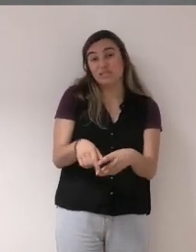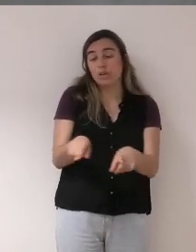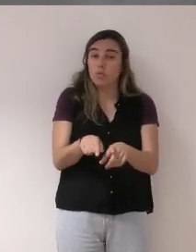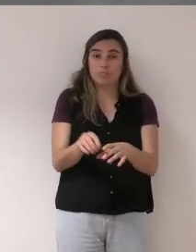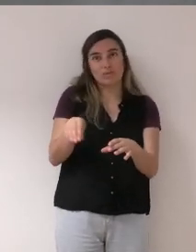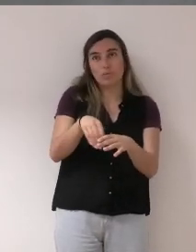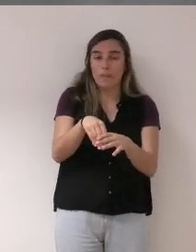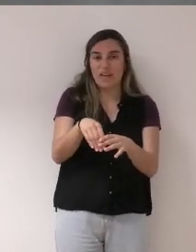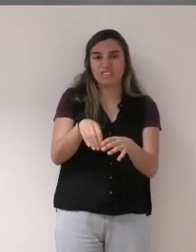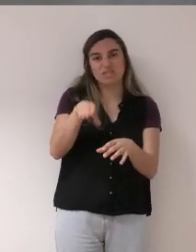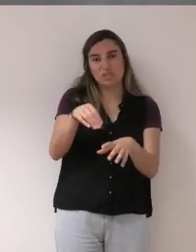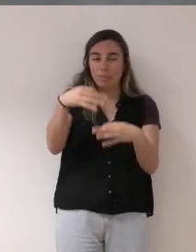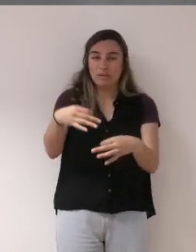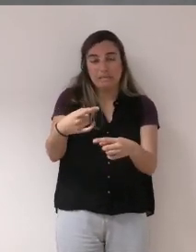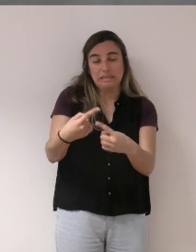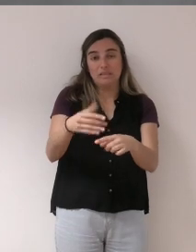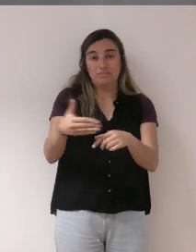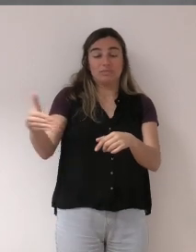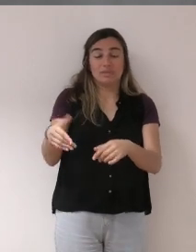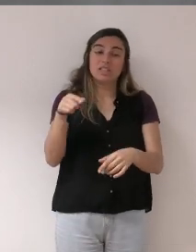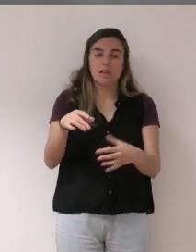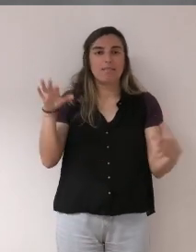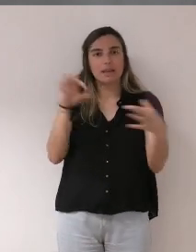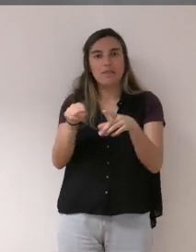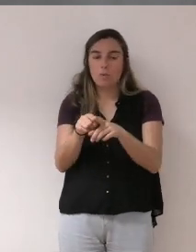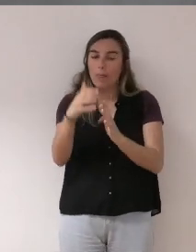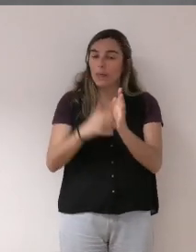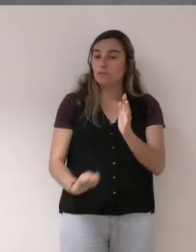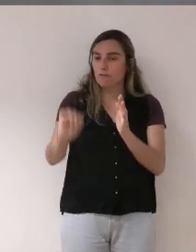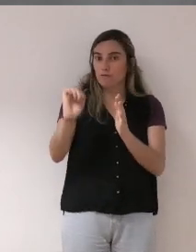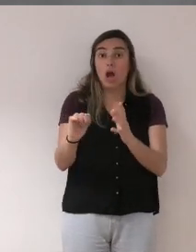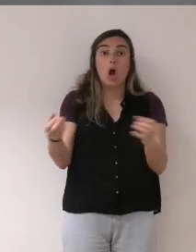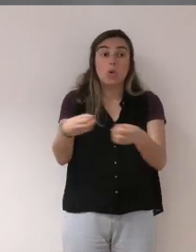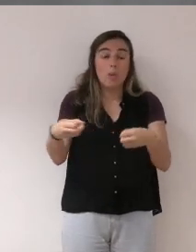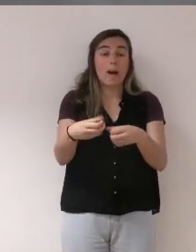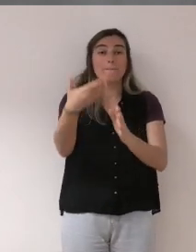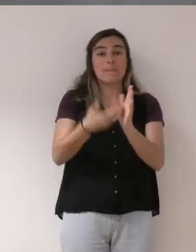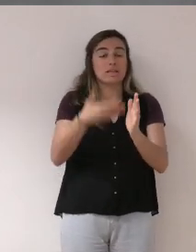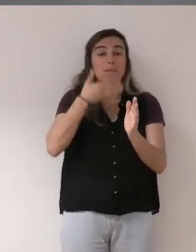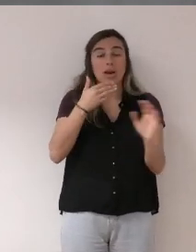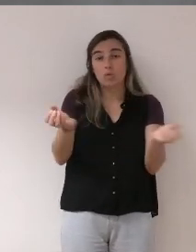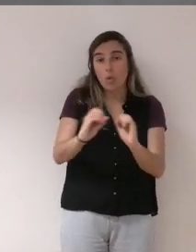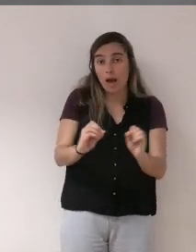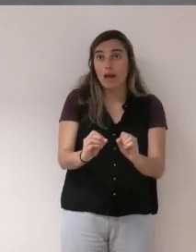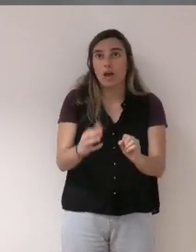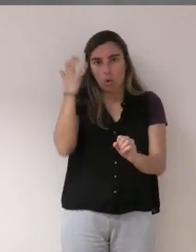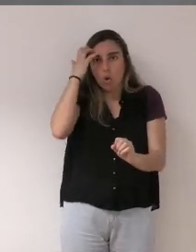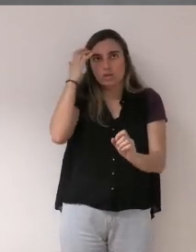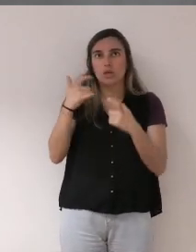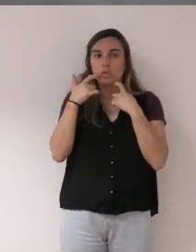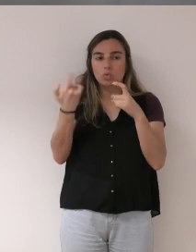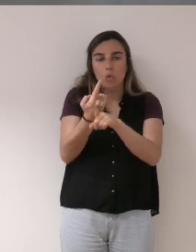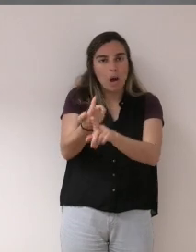de contexto. E isto tem a ver também com este seu texto, quando diz que não há página em branco, etc., como se houvesse uma grande consciência de tudo o que